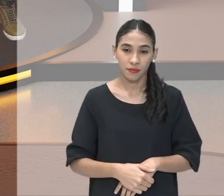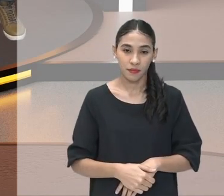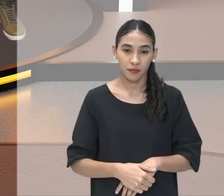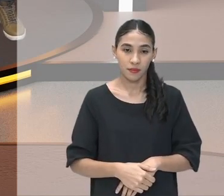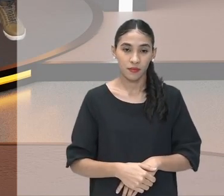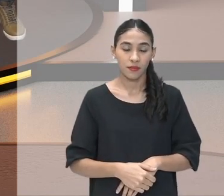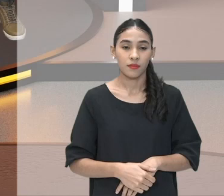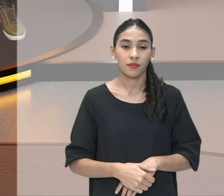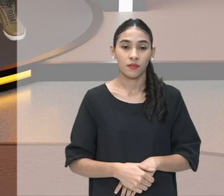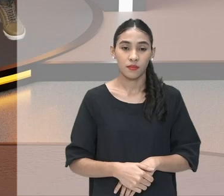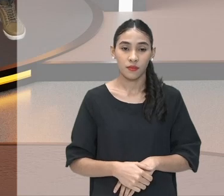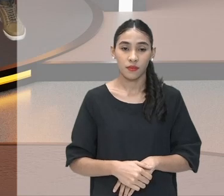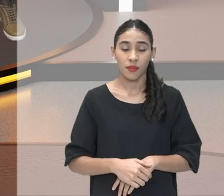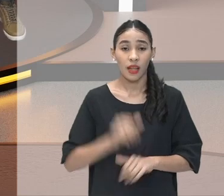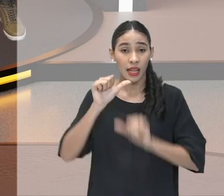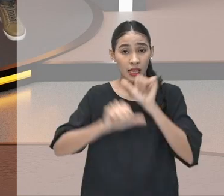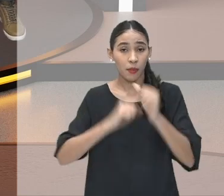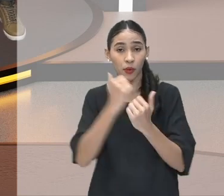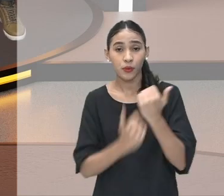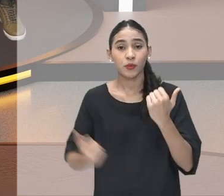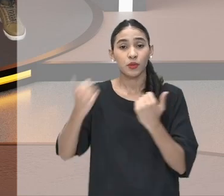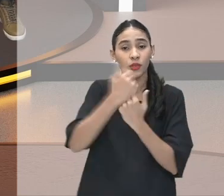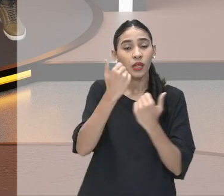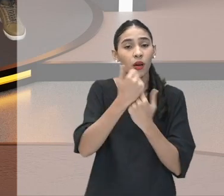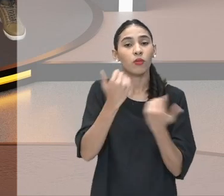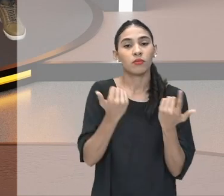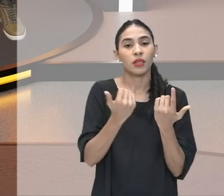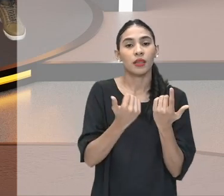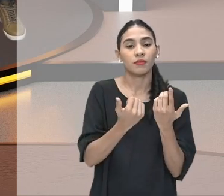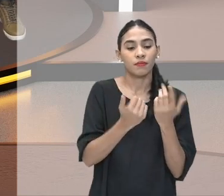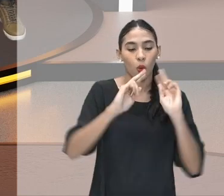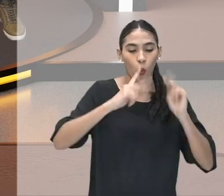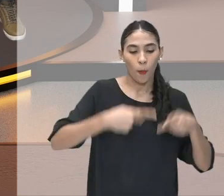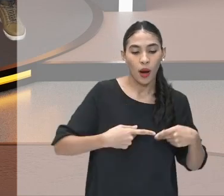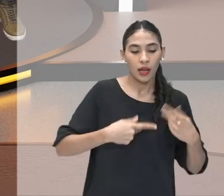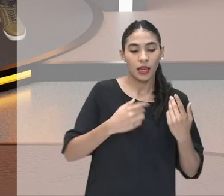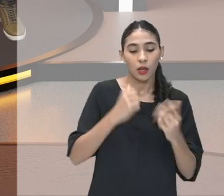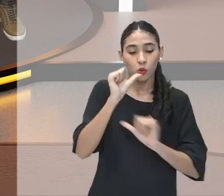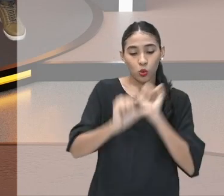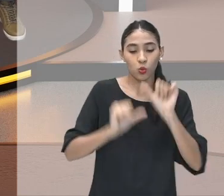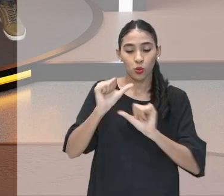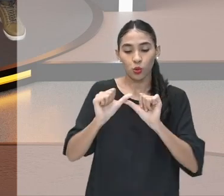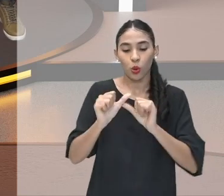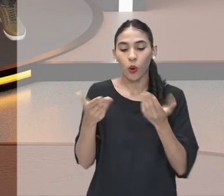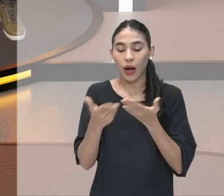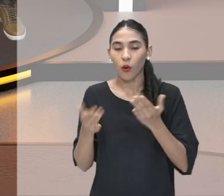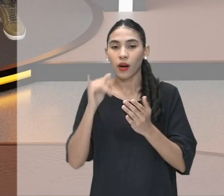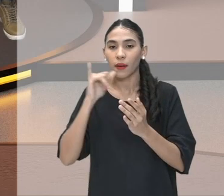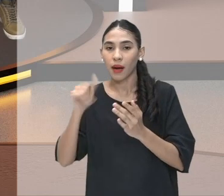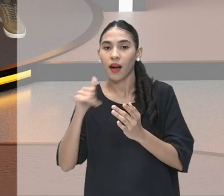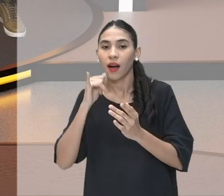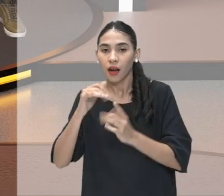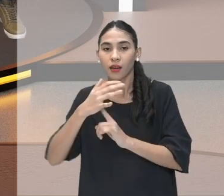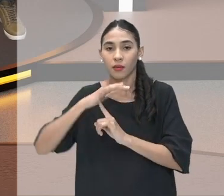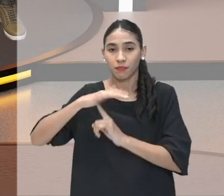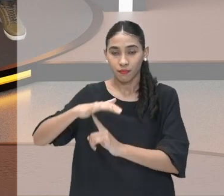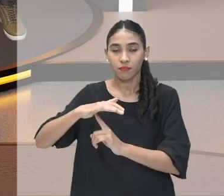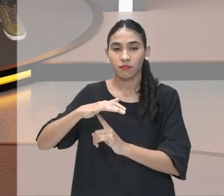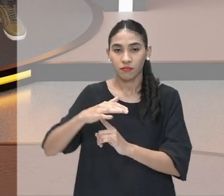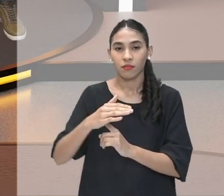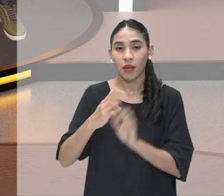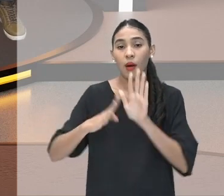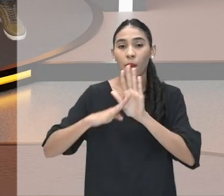a substituição da energia humana pela máquina proporcionou o aumento significativo,